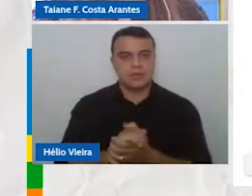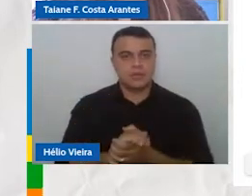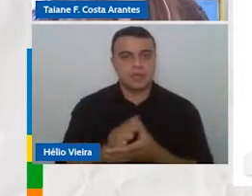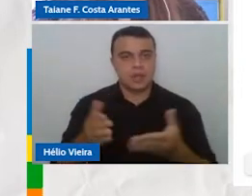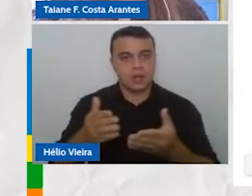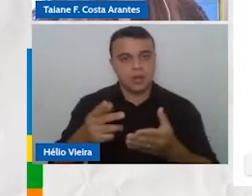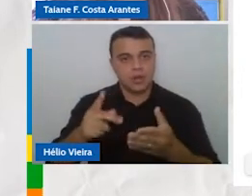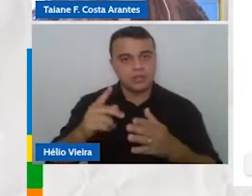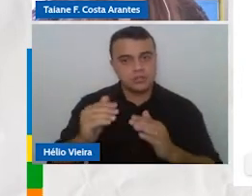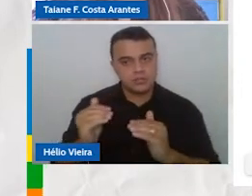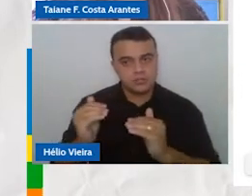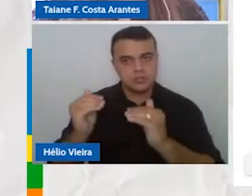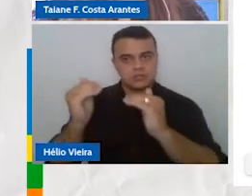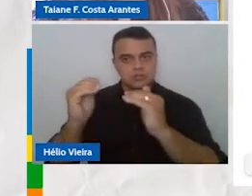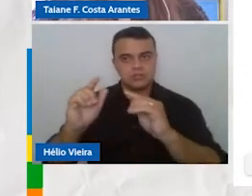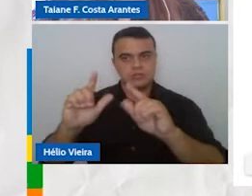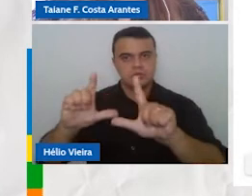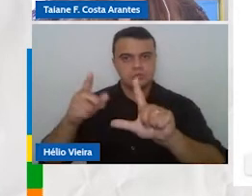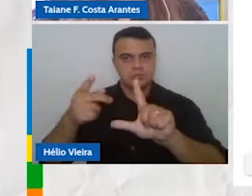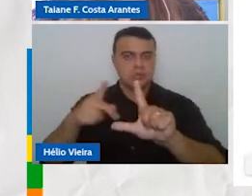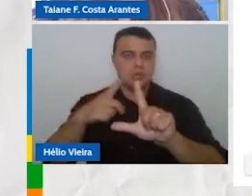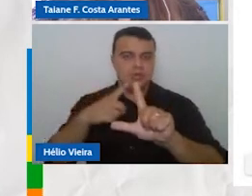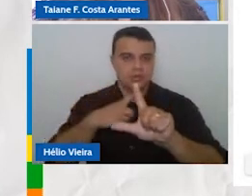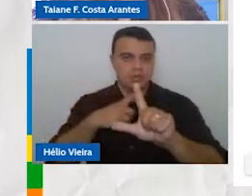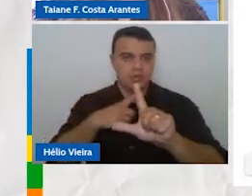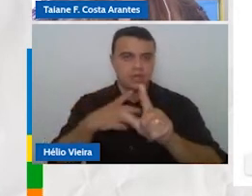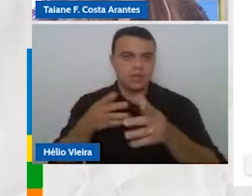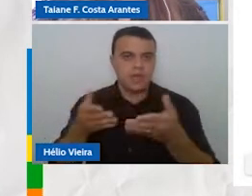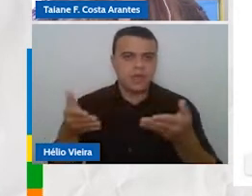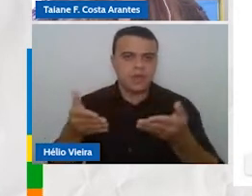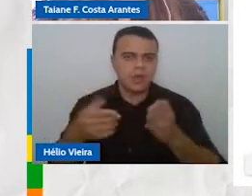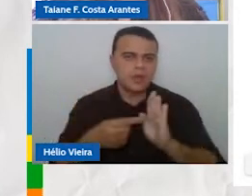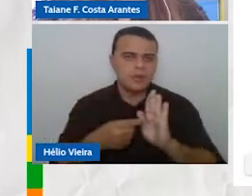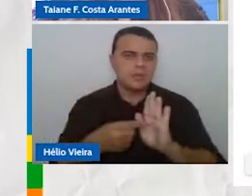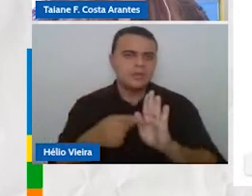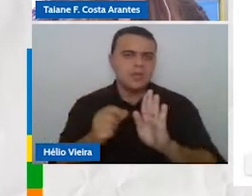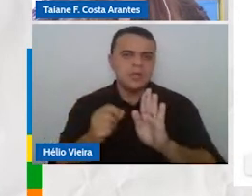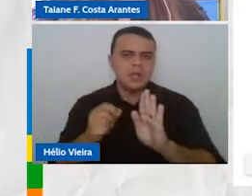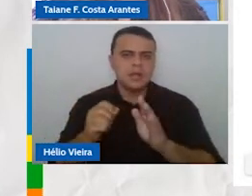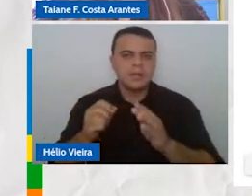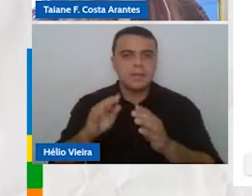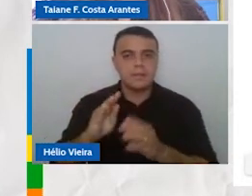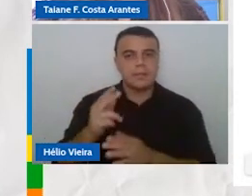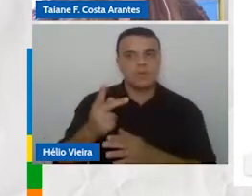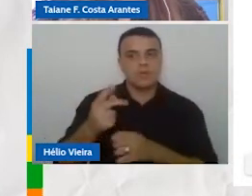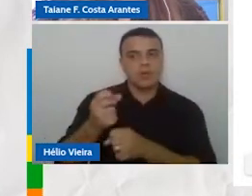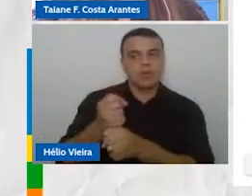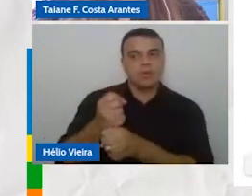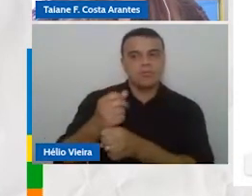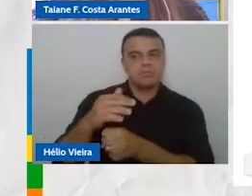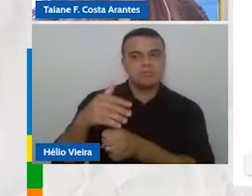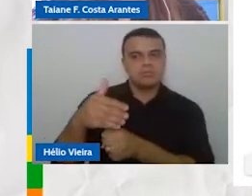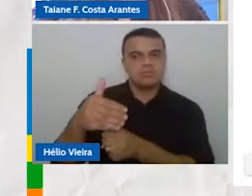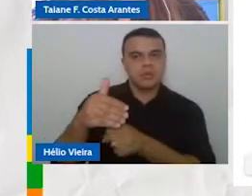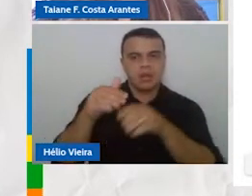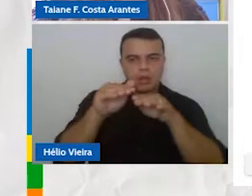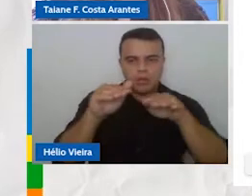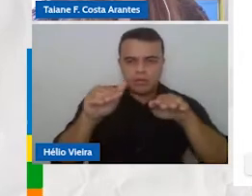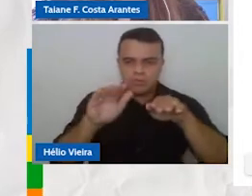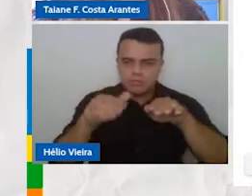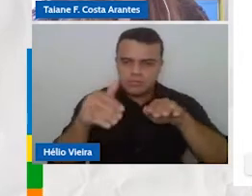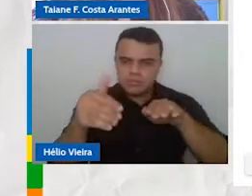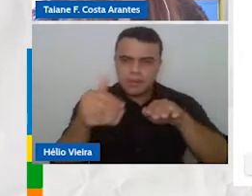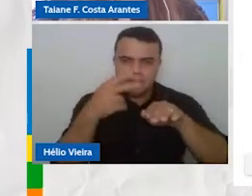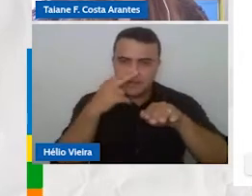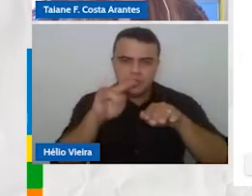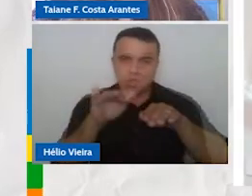parte superior desta área do painel mostra a cidade avançando em direção ao horizonte, como se